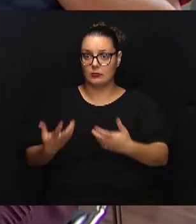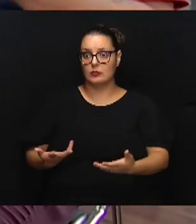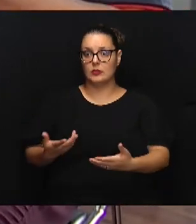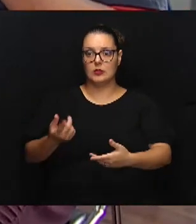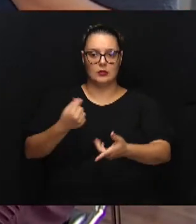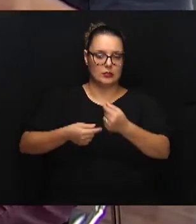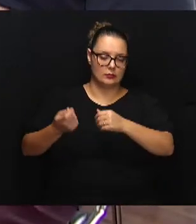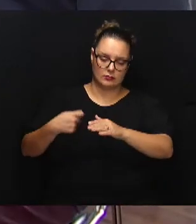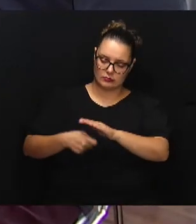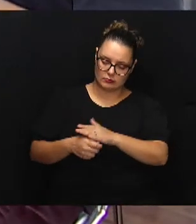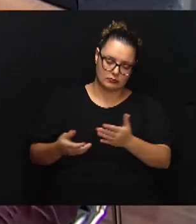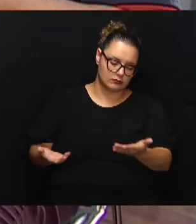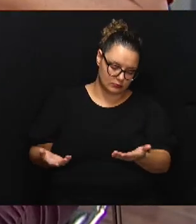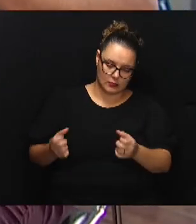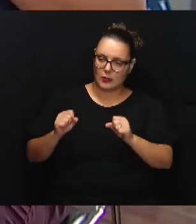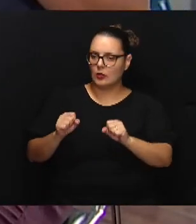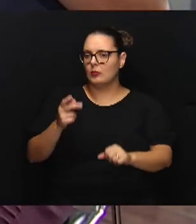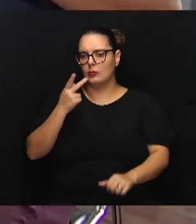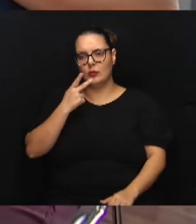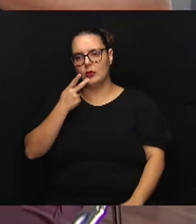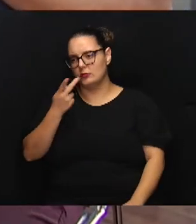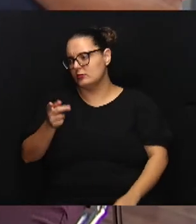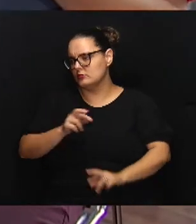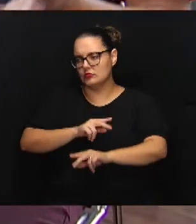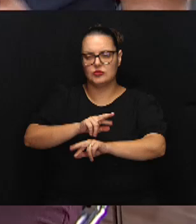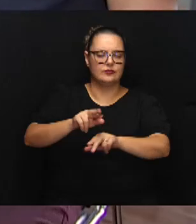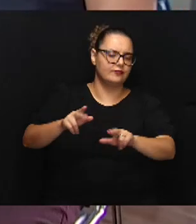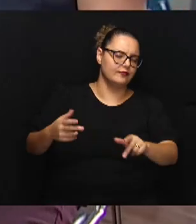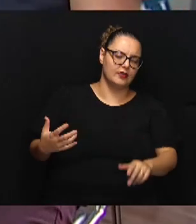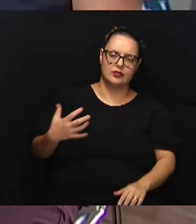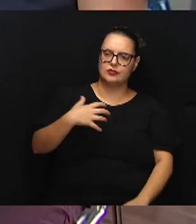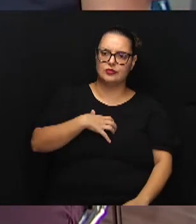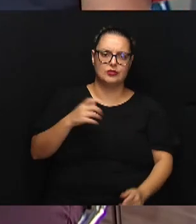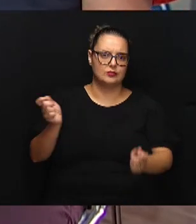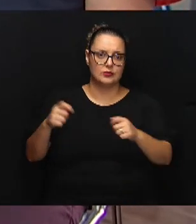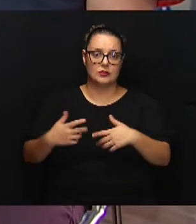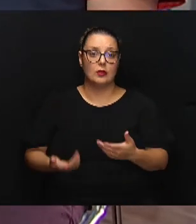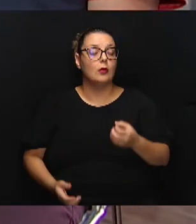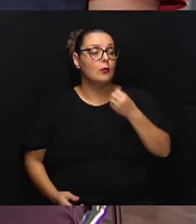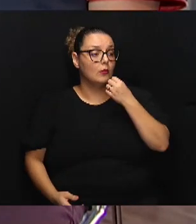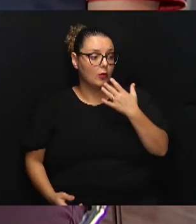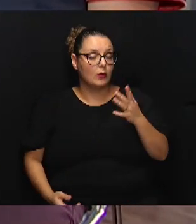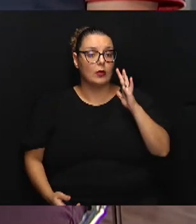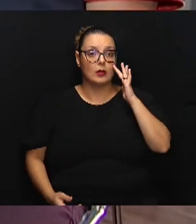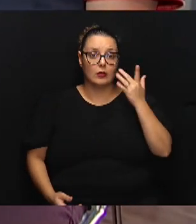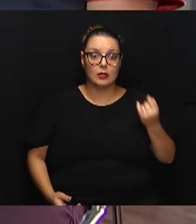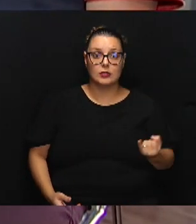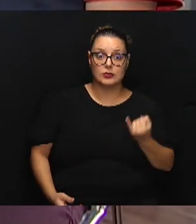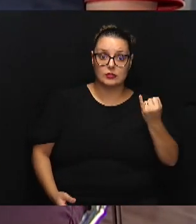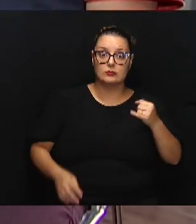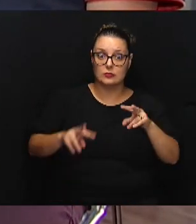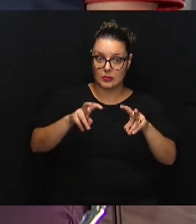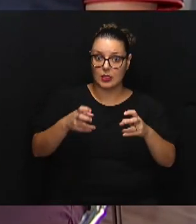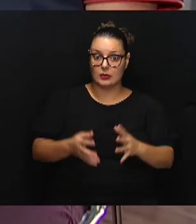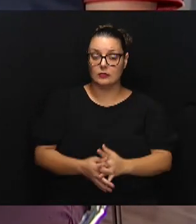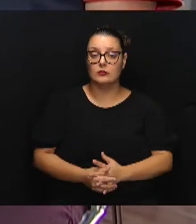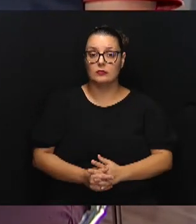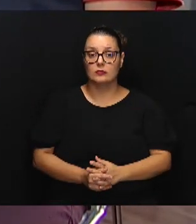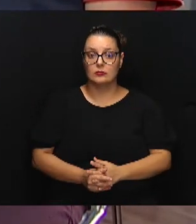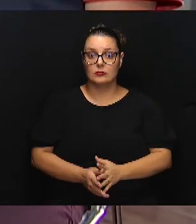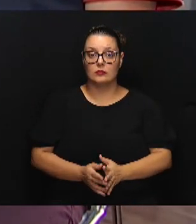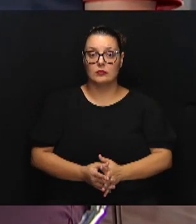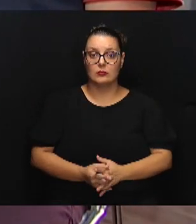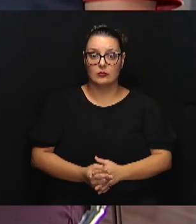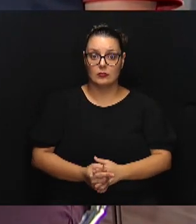nisso, né? E aí a gente pode falar de N formas possíveis. Boa, achei interessante esse assunto